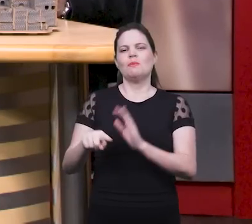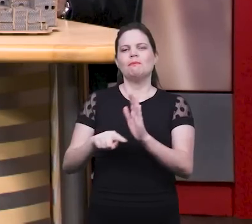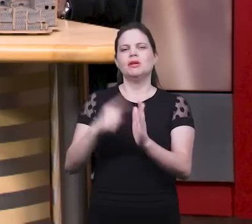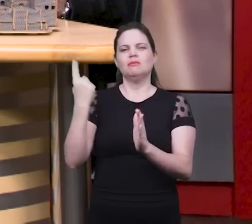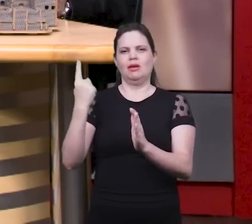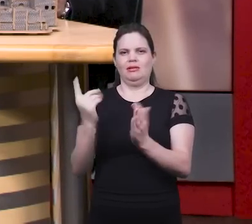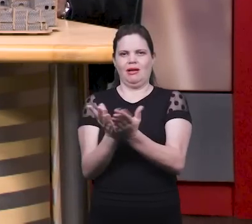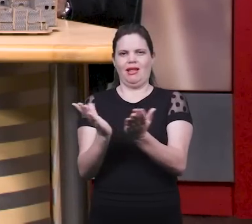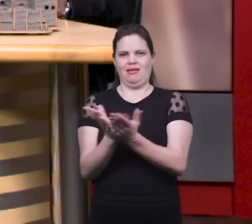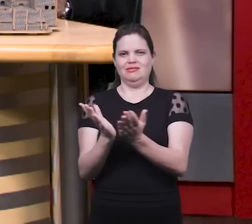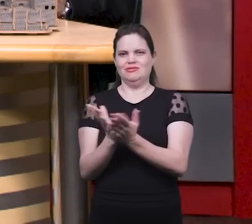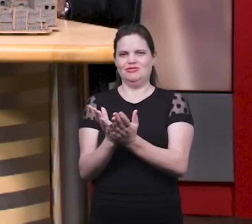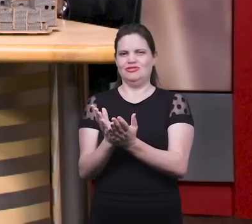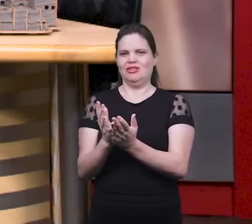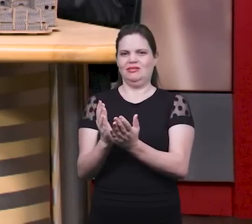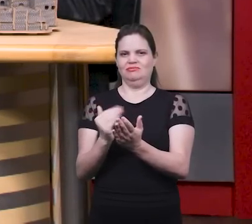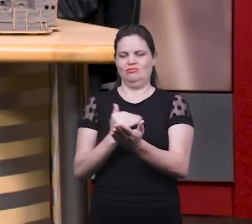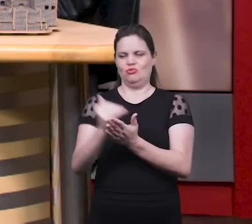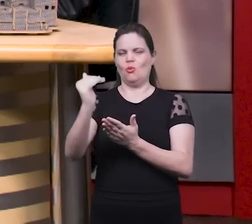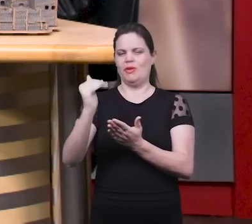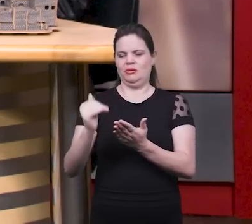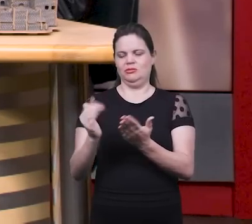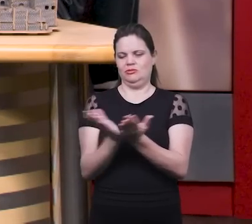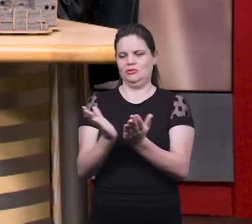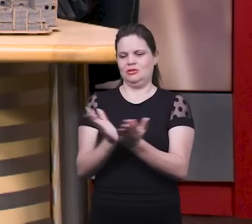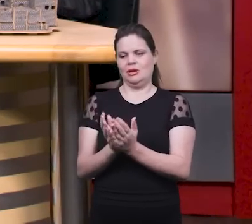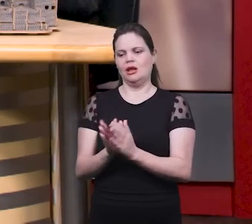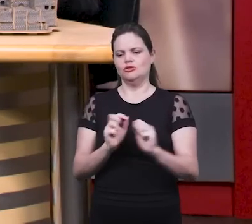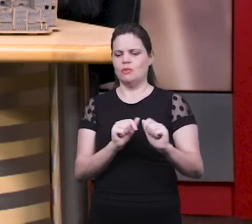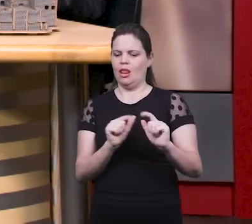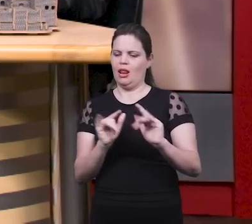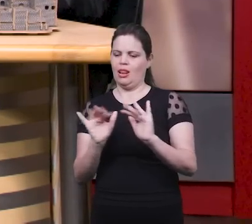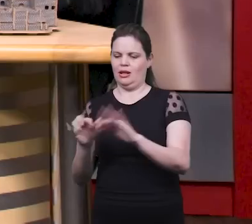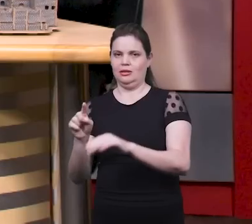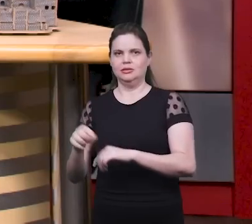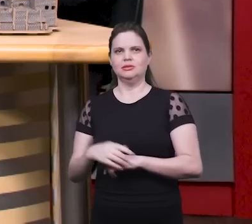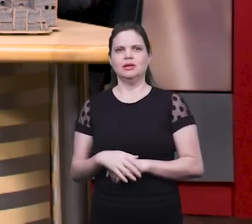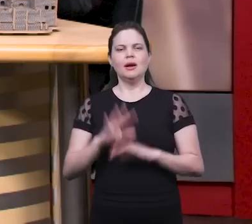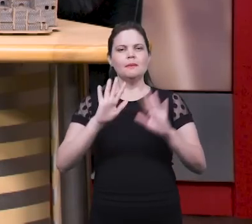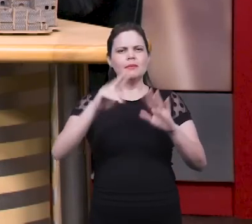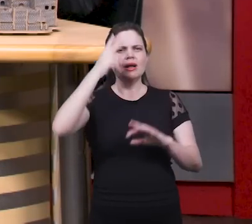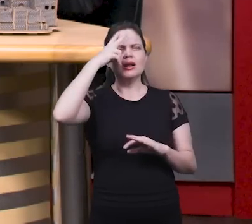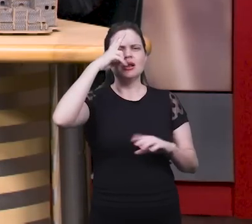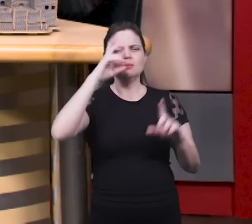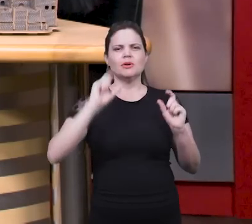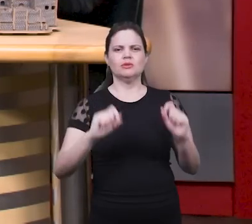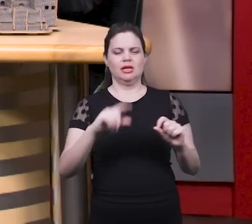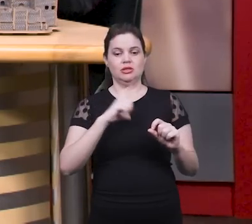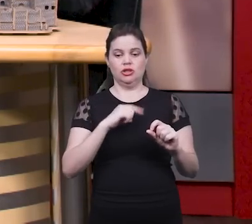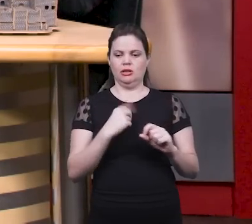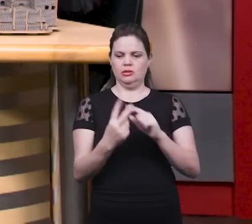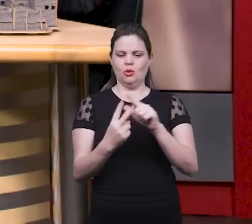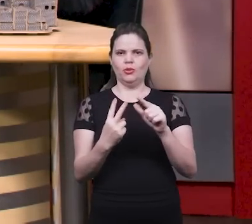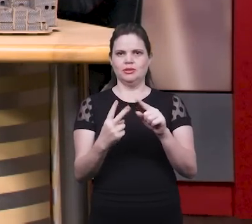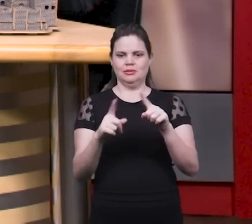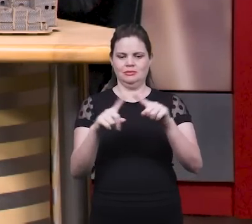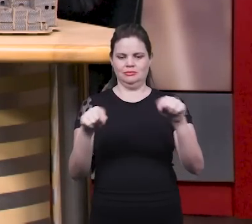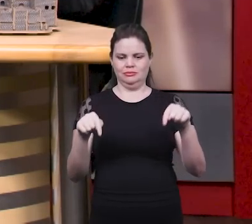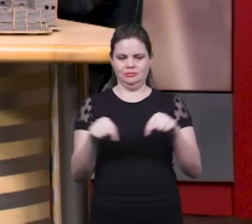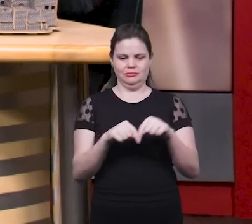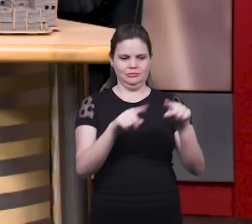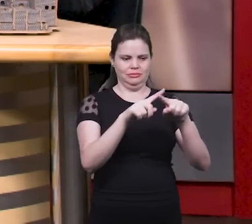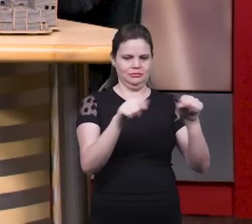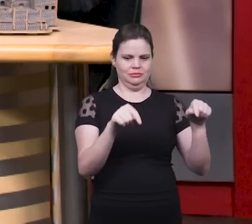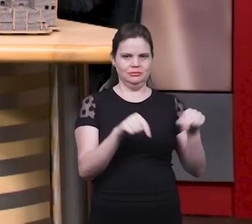verdade... o pastor Luiz Eugênio vai comentar bastante sobre isso. Lembrando que, como você falou bem, né, Ian, na verdade eram 2, né? Cercados por 5 pórticos,